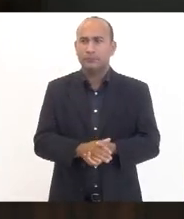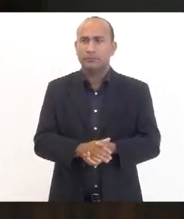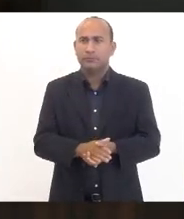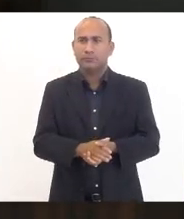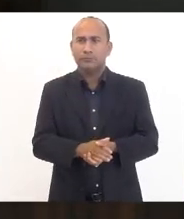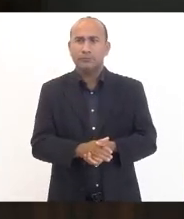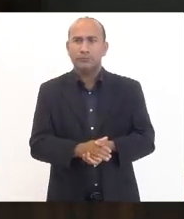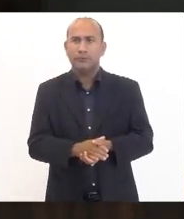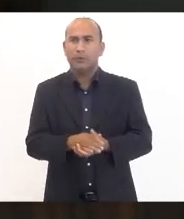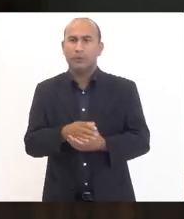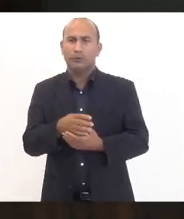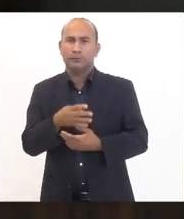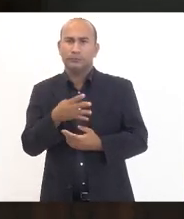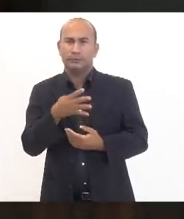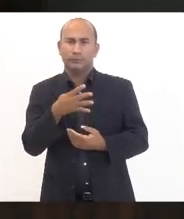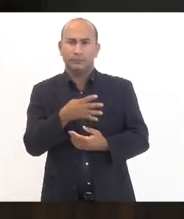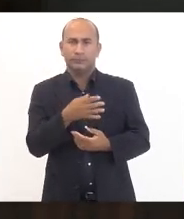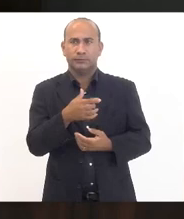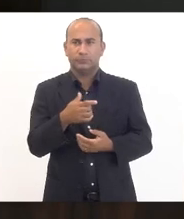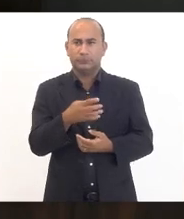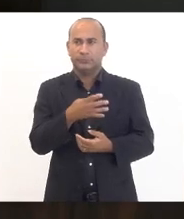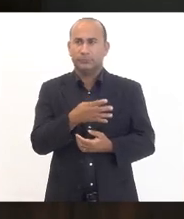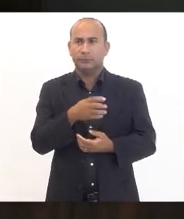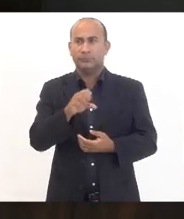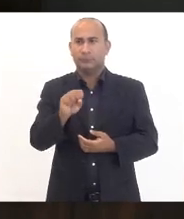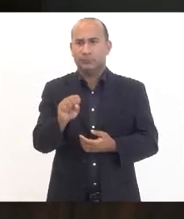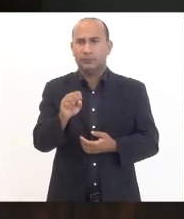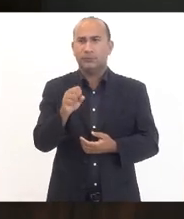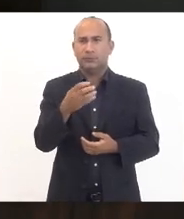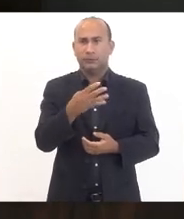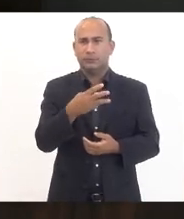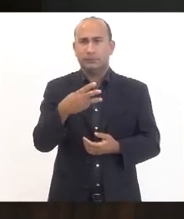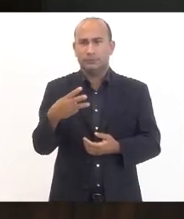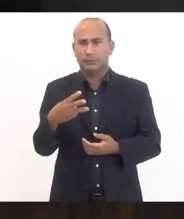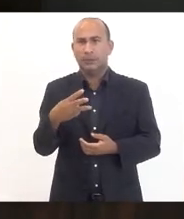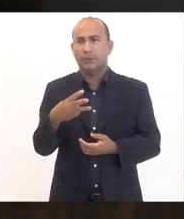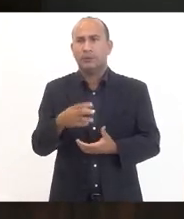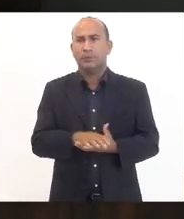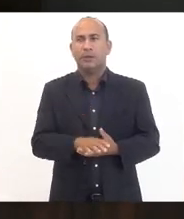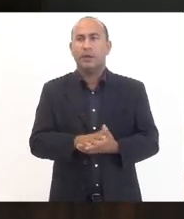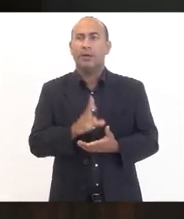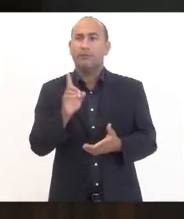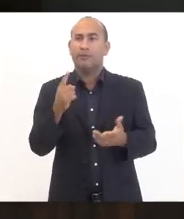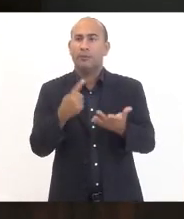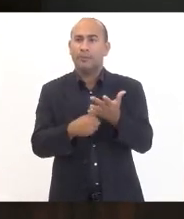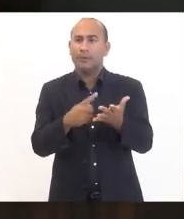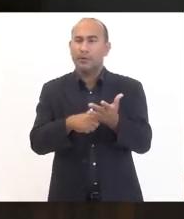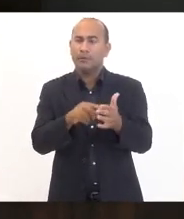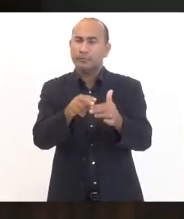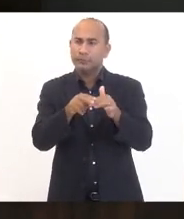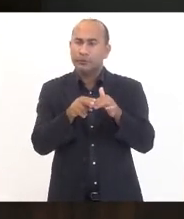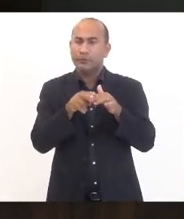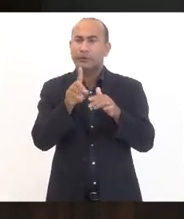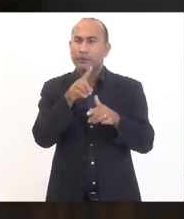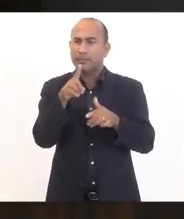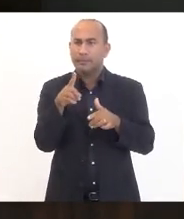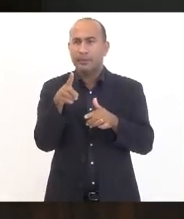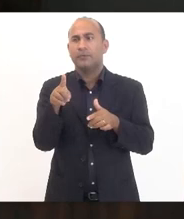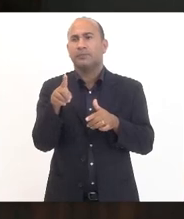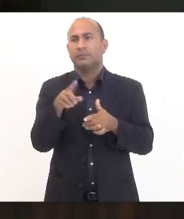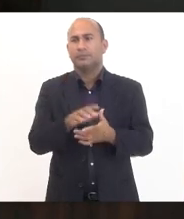42º, 48º e o 53º da pauta foi o acordado pela manutenção do veto. Então, eu